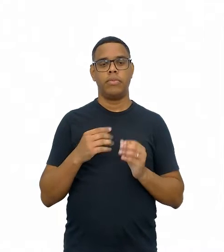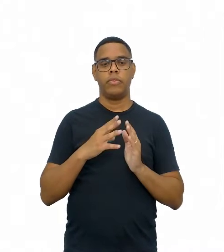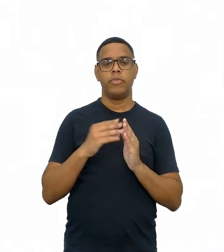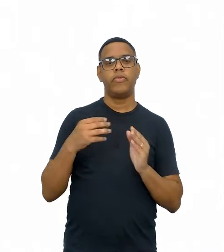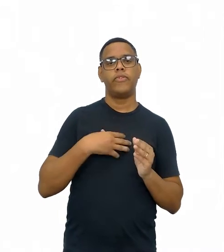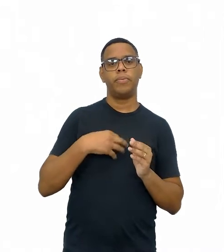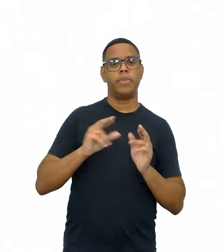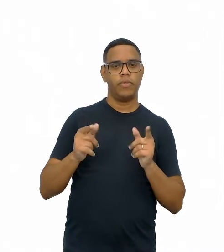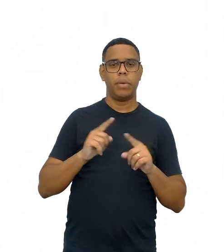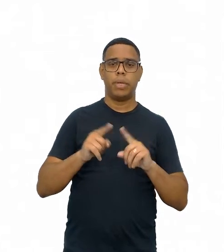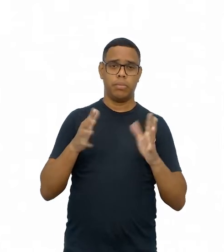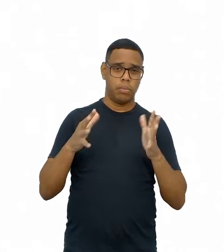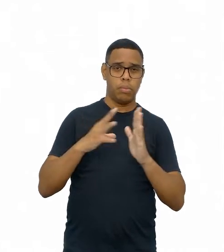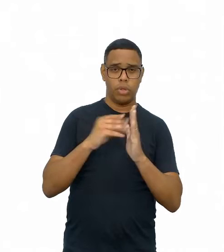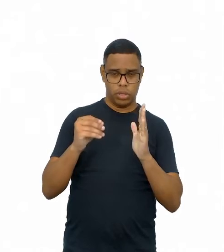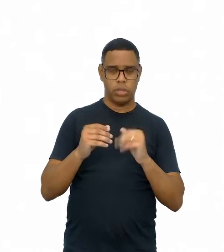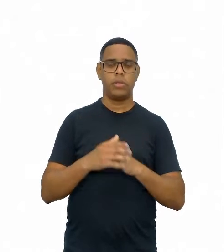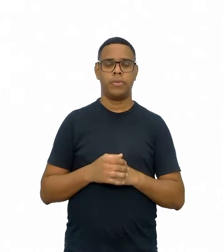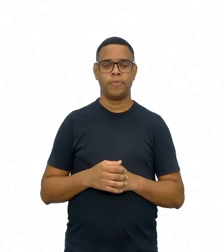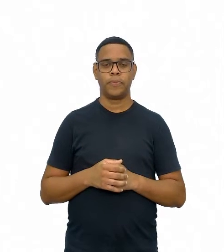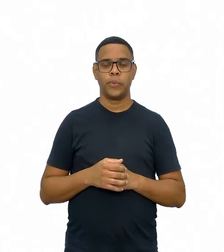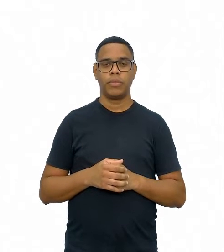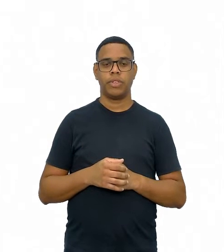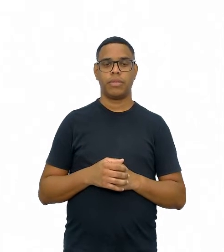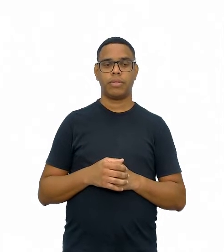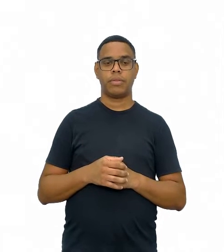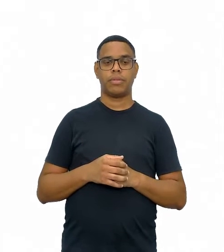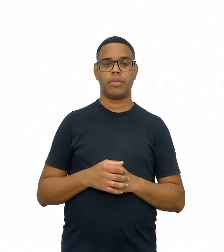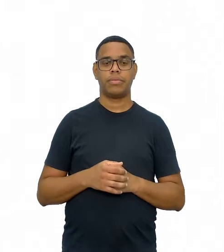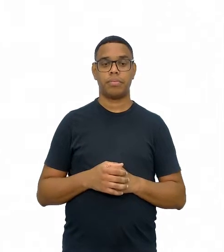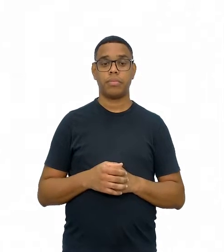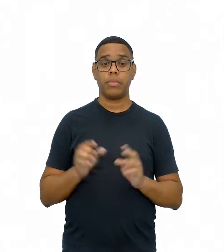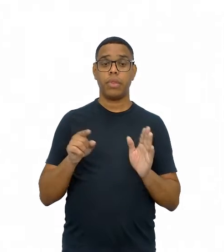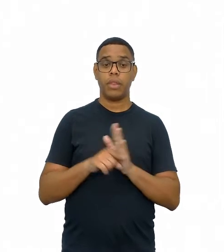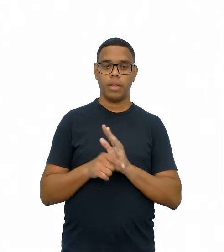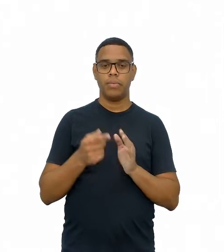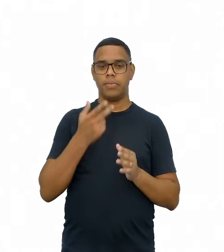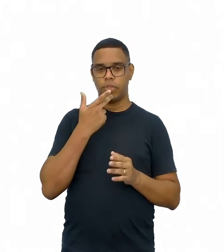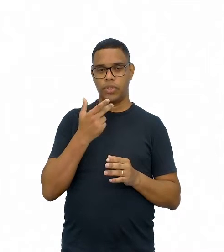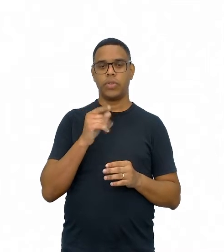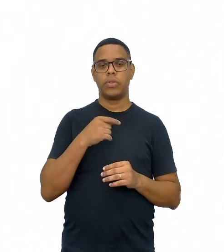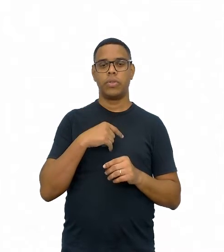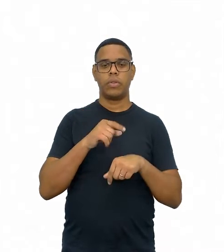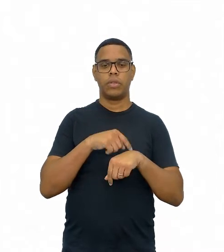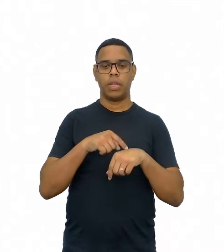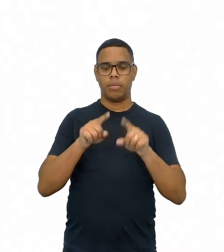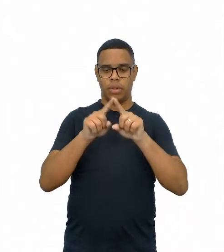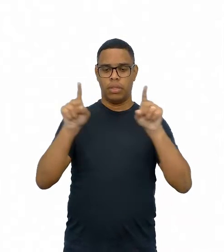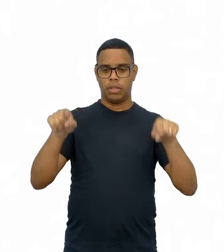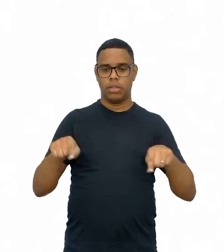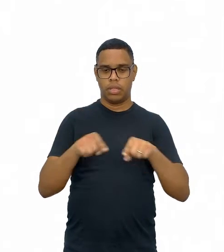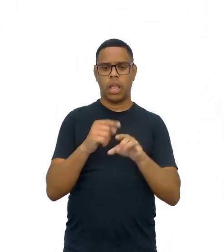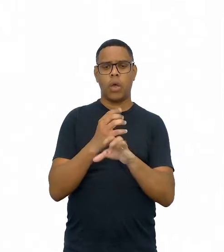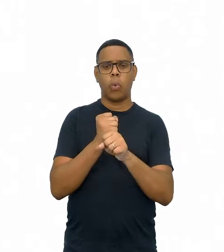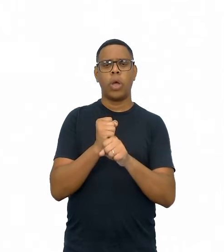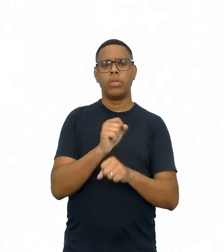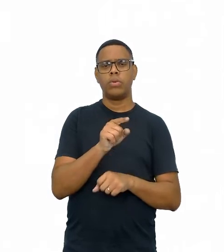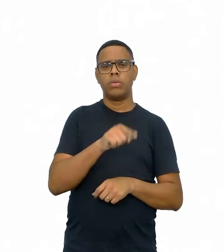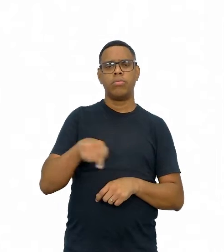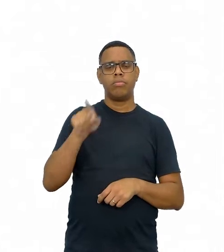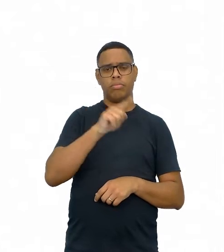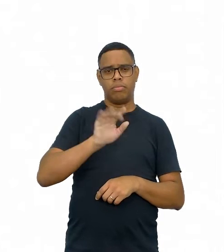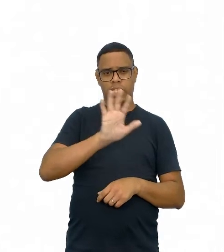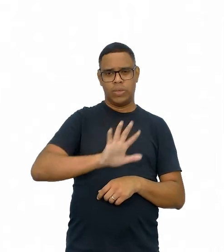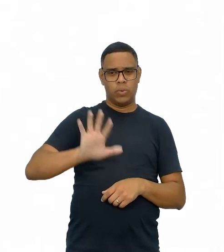formato de uma outra atividade. Então, vemos que a questão pede para que o aluno calcule o perímetro do terreno. Já